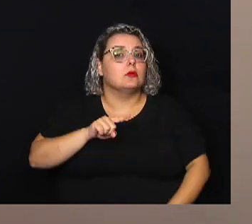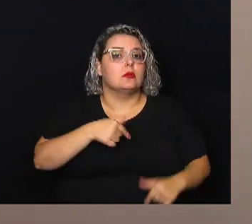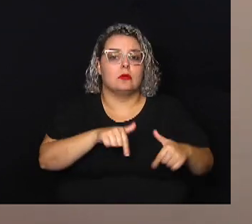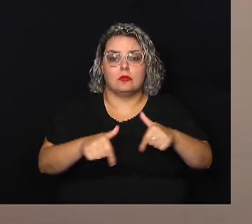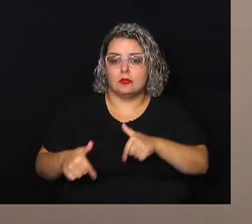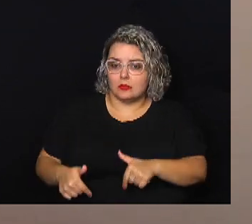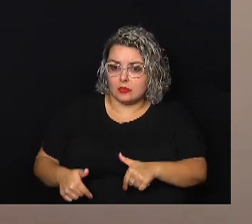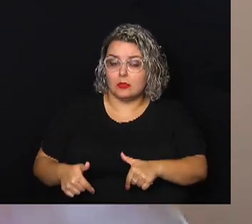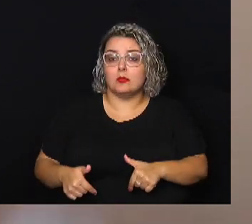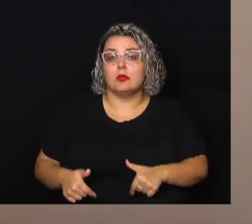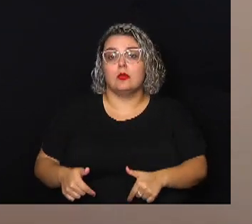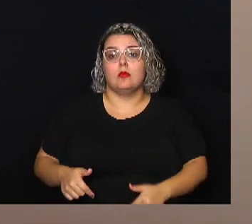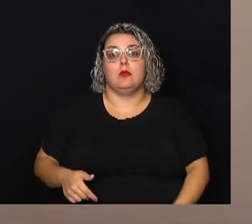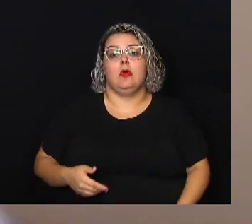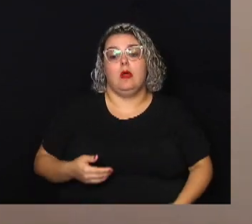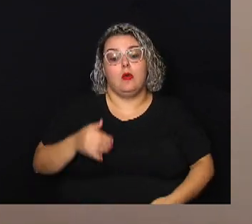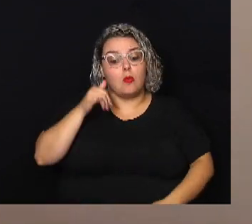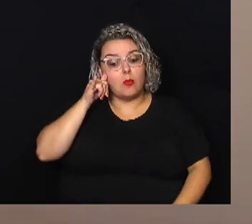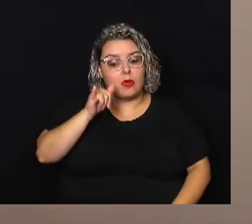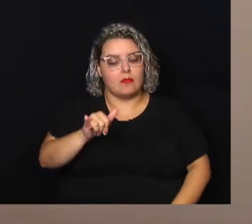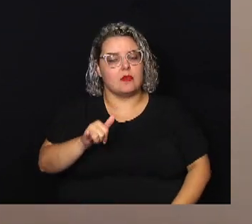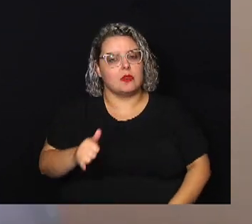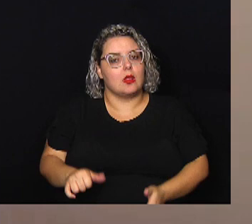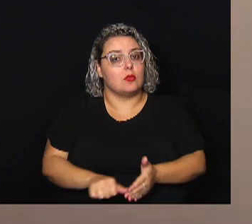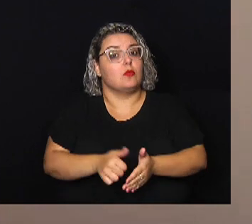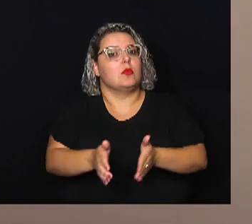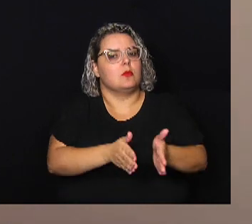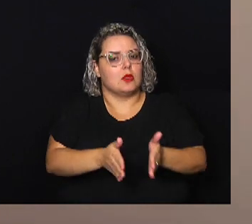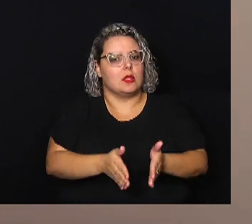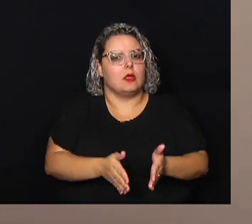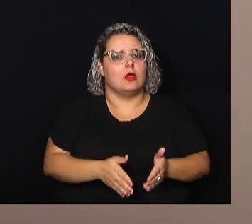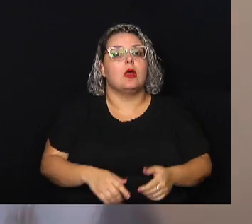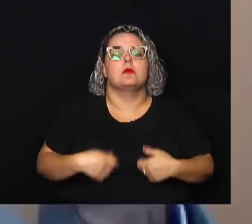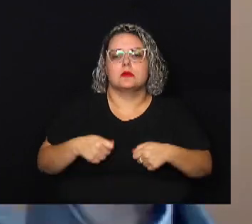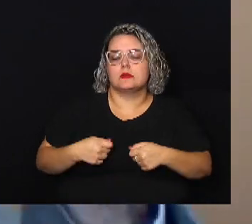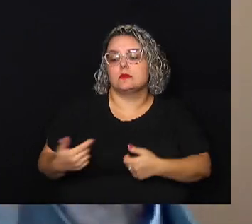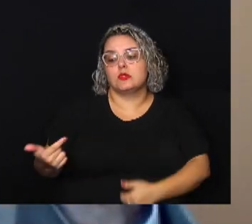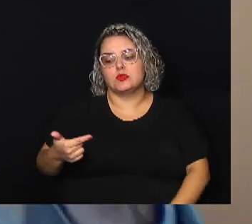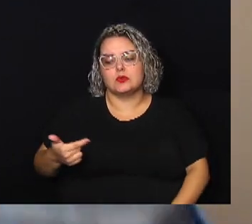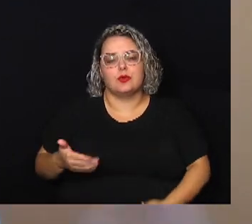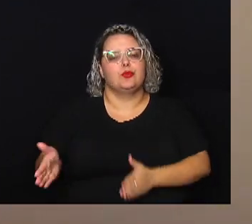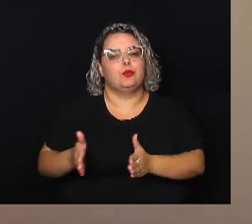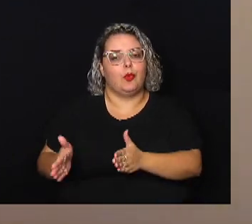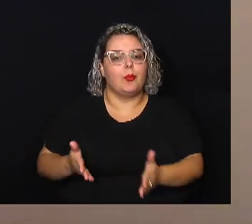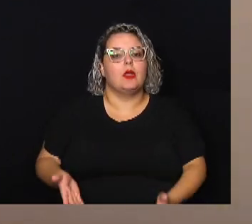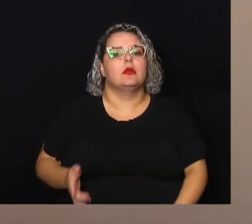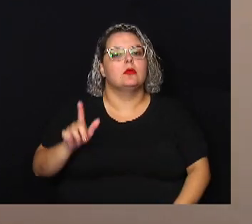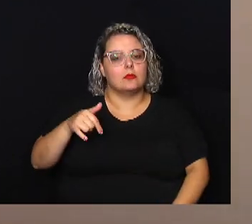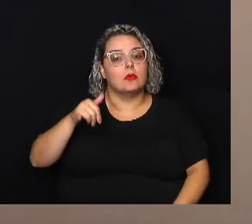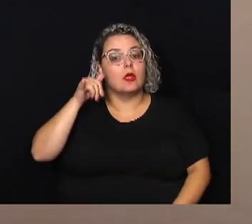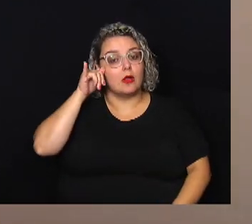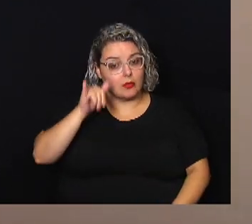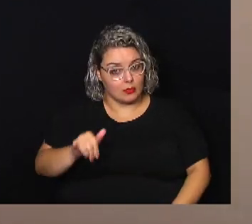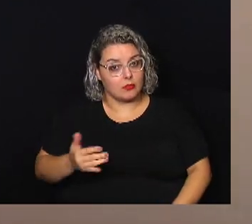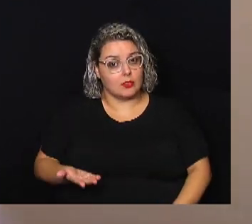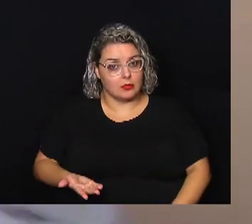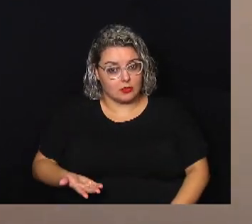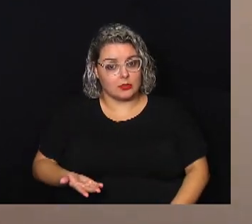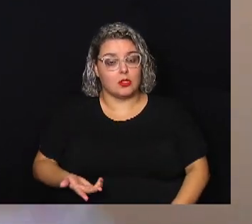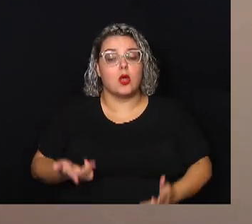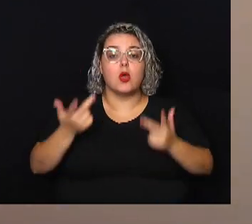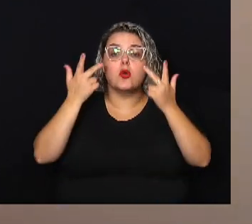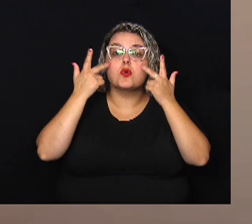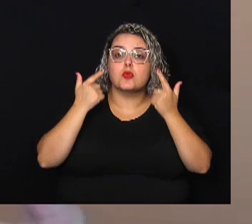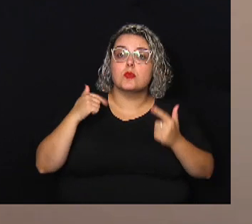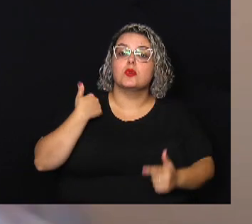prevenção primária, nós temos que trabalhar com a prevenção secundária, que é aquela prevenção em que normalmente